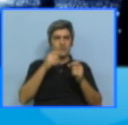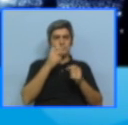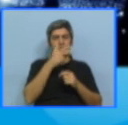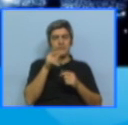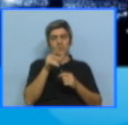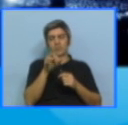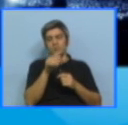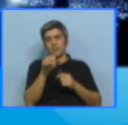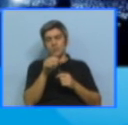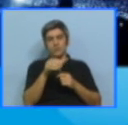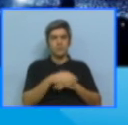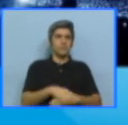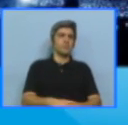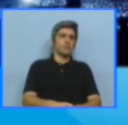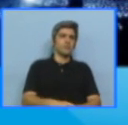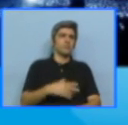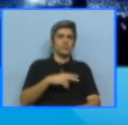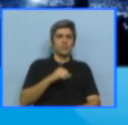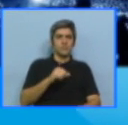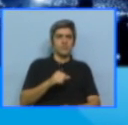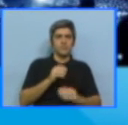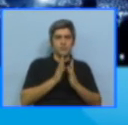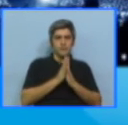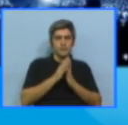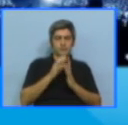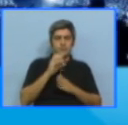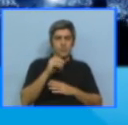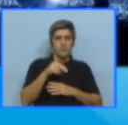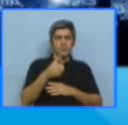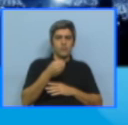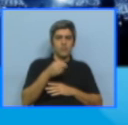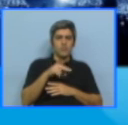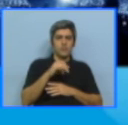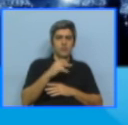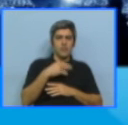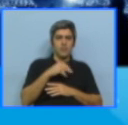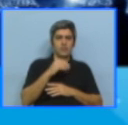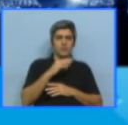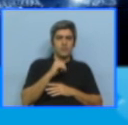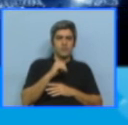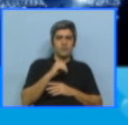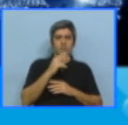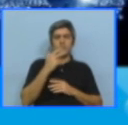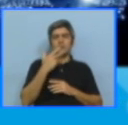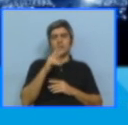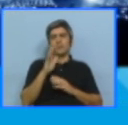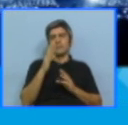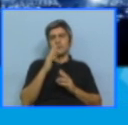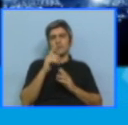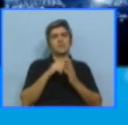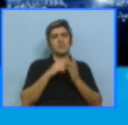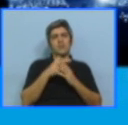pouco. Combonianos portugueses. Combonianos portugueses. E em Portugal estivemos sempre um número à volta